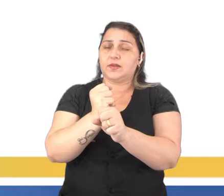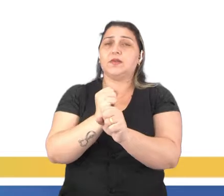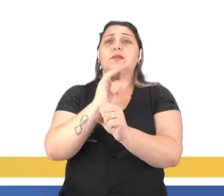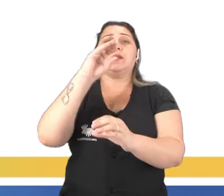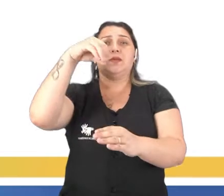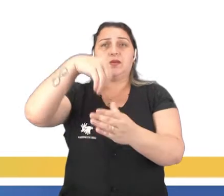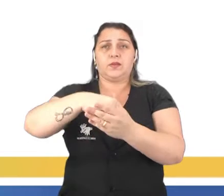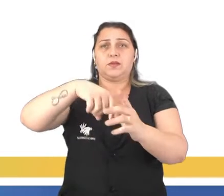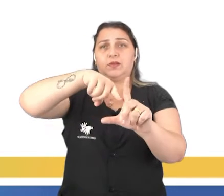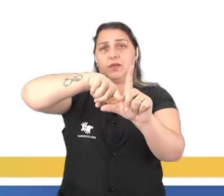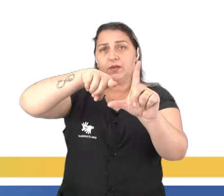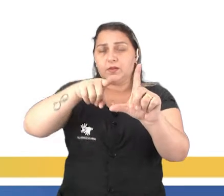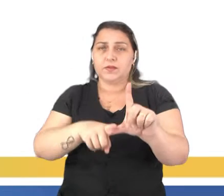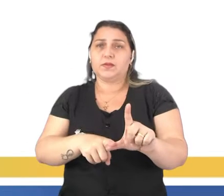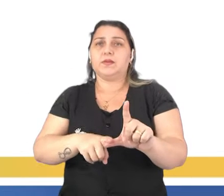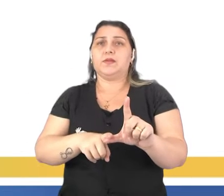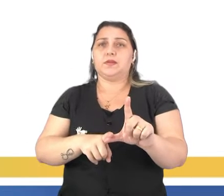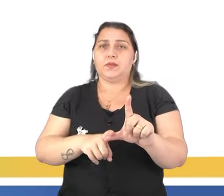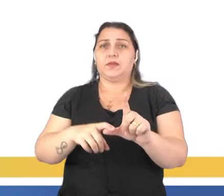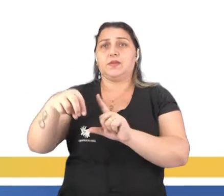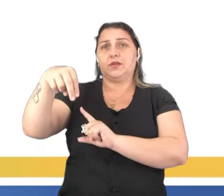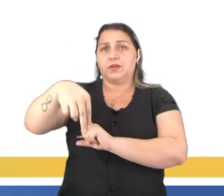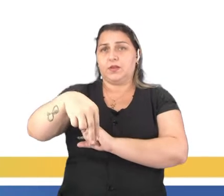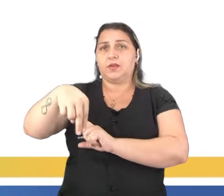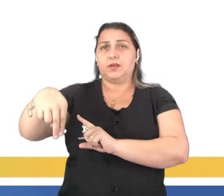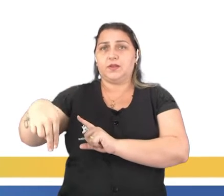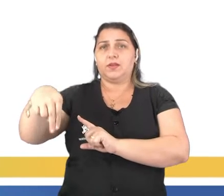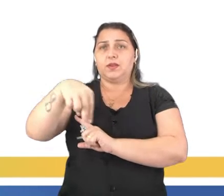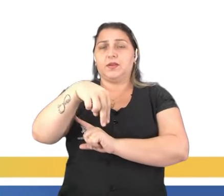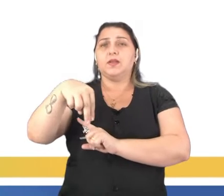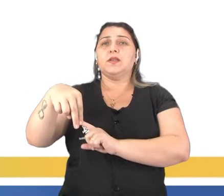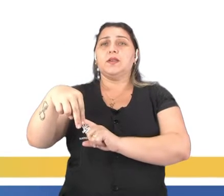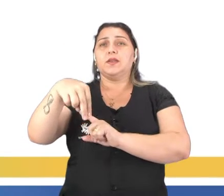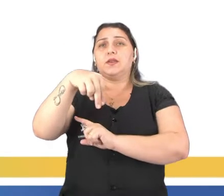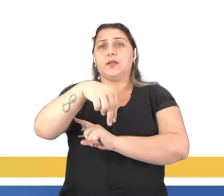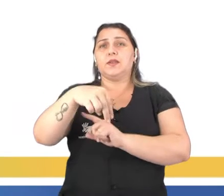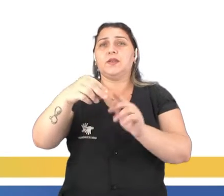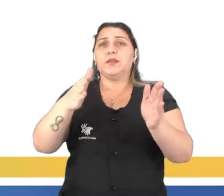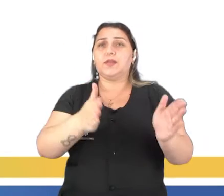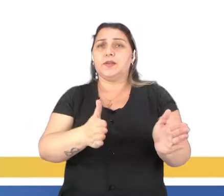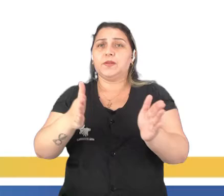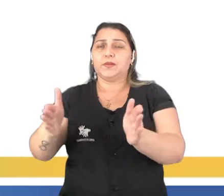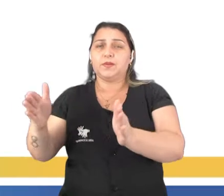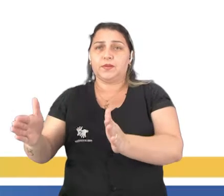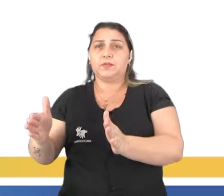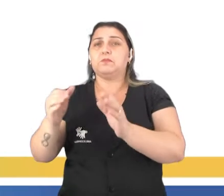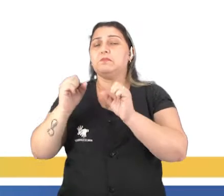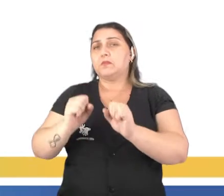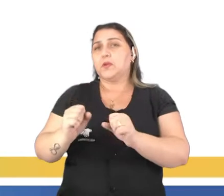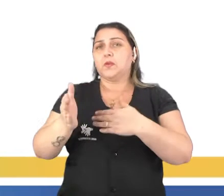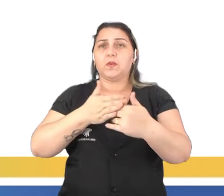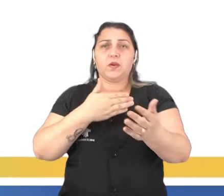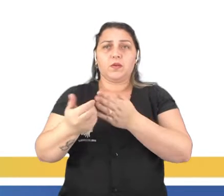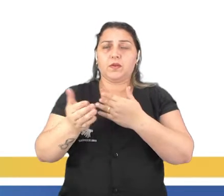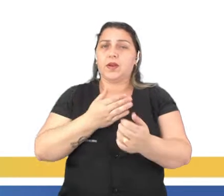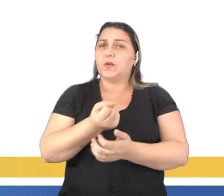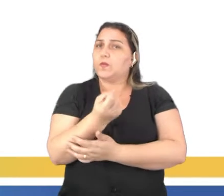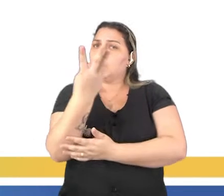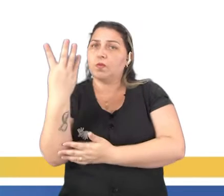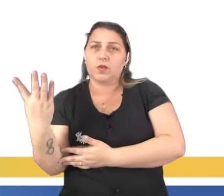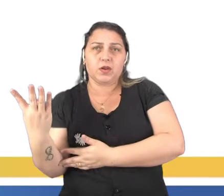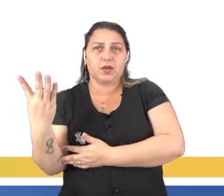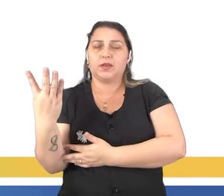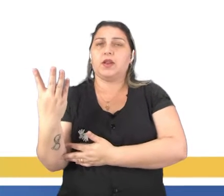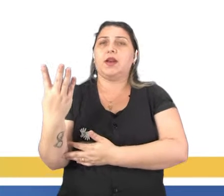internos de um polígono regular, de n lados aí, né, a gente fala n lados porque pode ser um polígono de qualquer quantidade aí